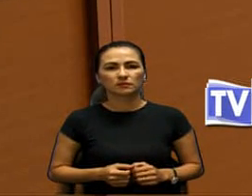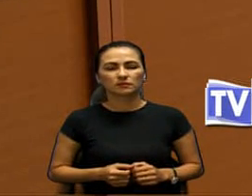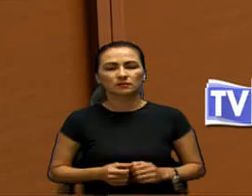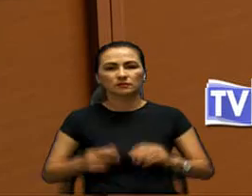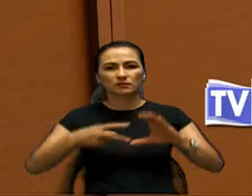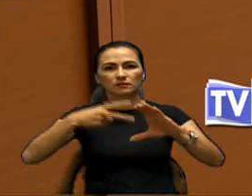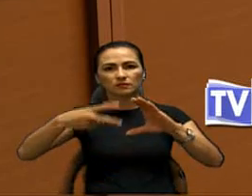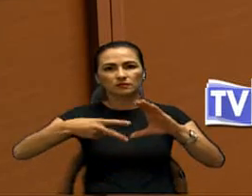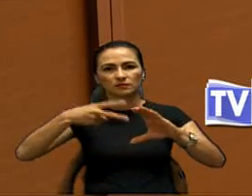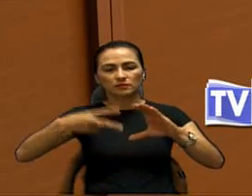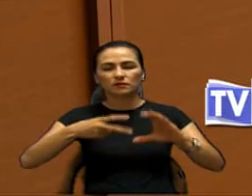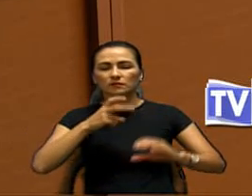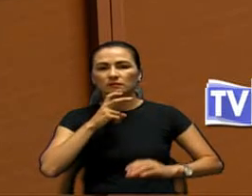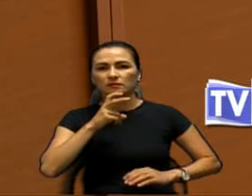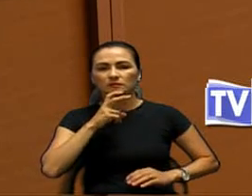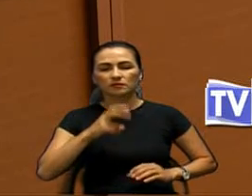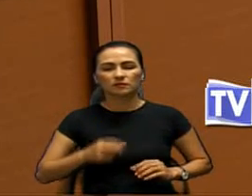Sorocaba,